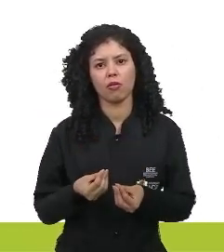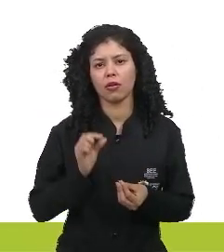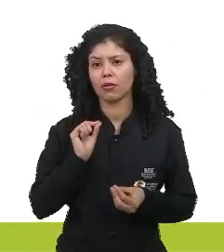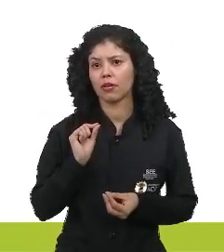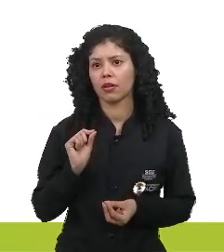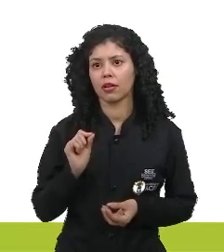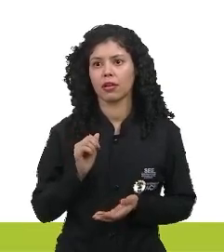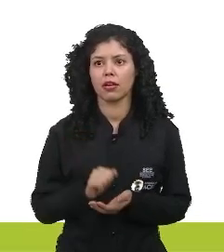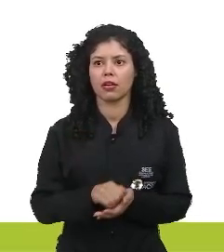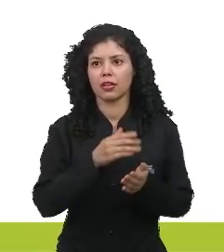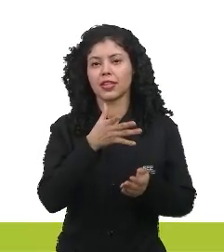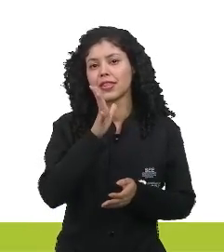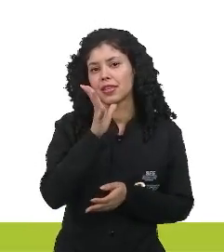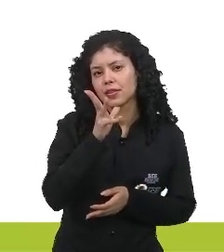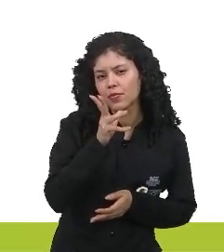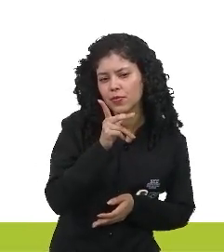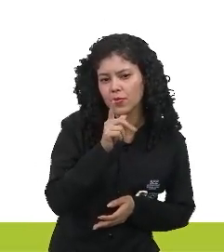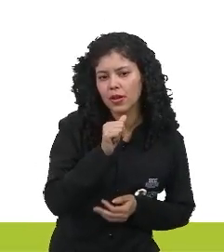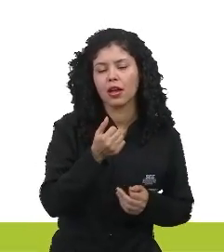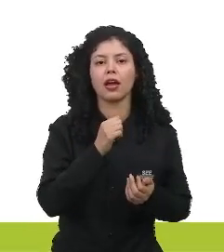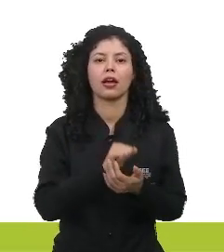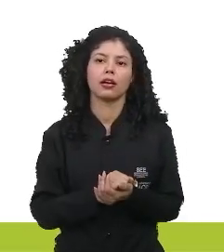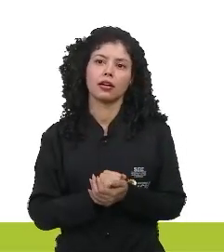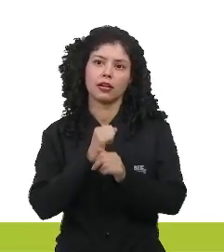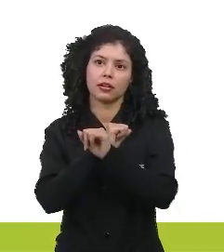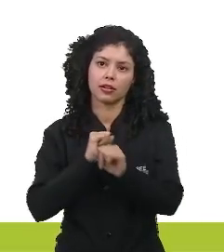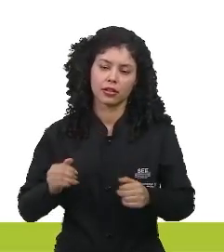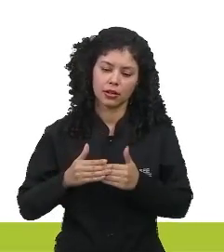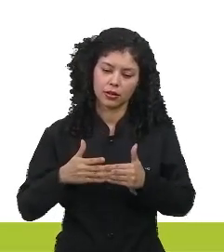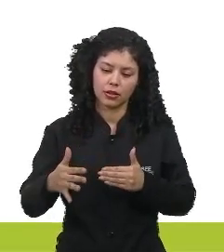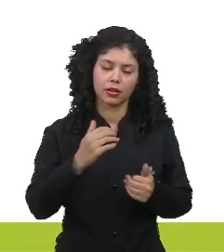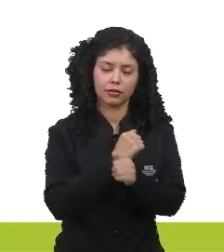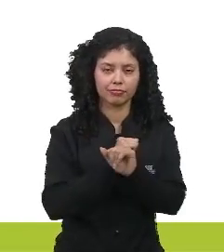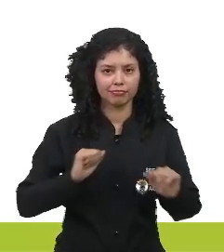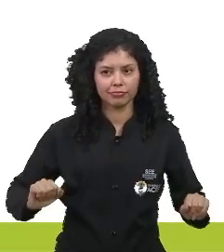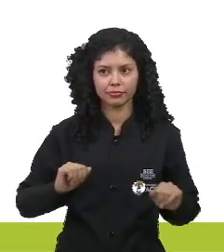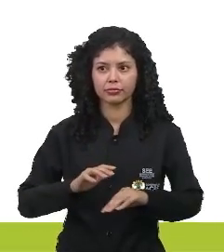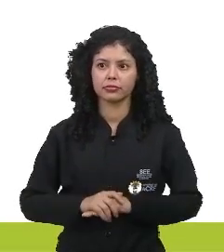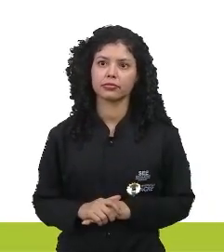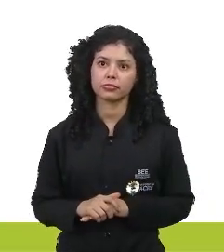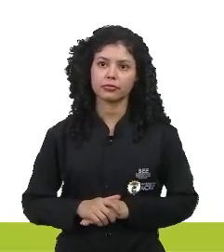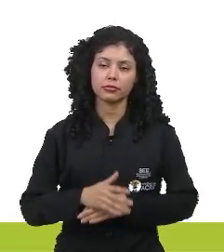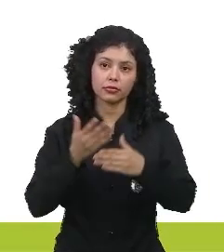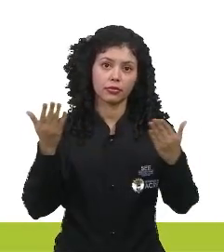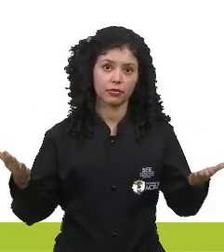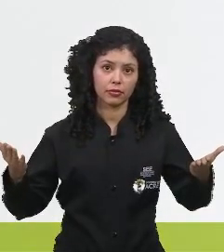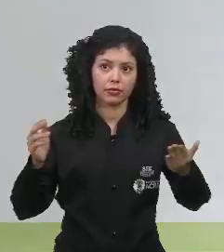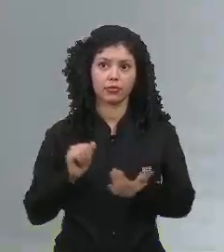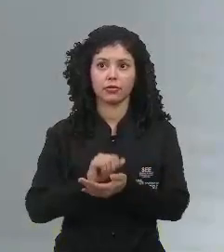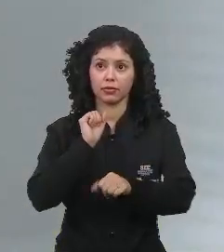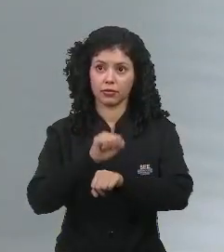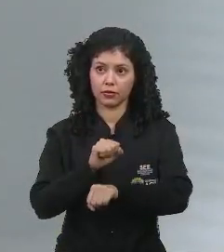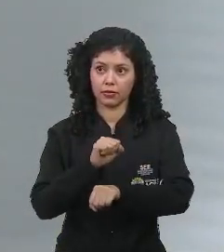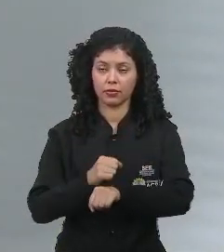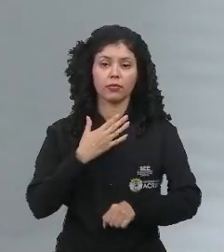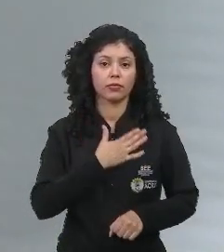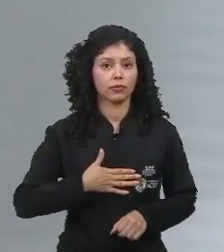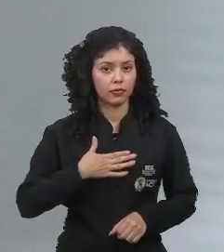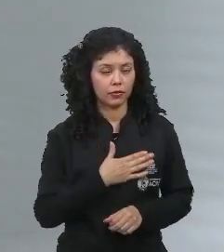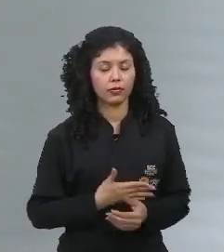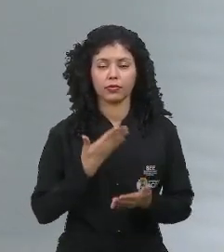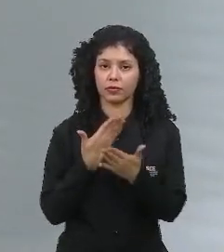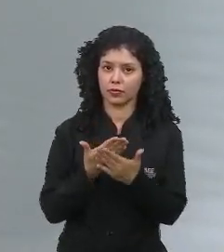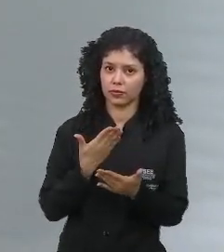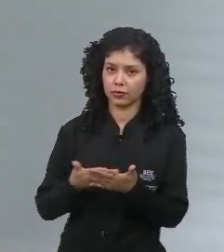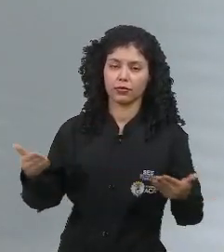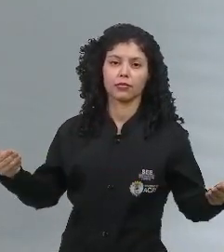de retardar, de atrasar o avanço do abolicionismo. Gente, eu espero que vocês tenham